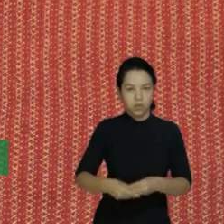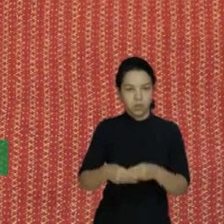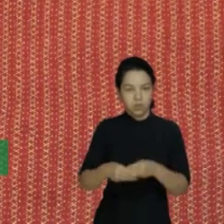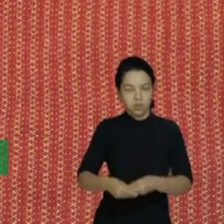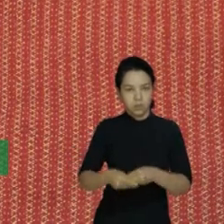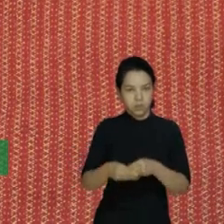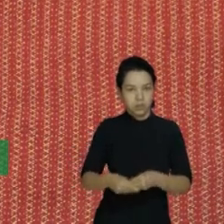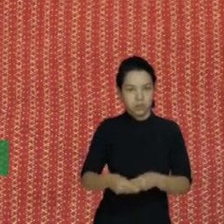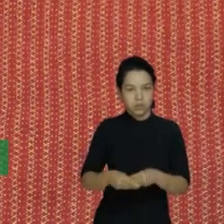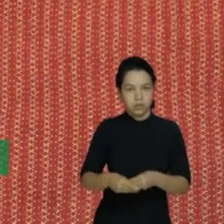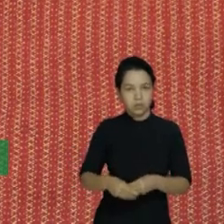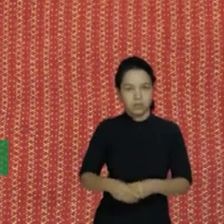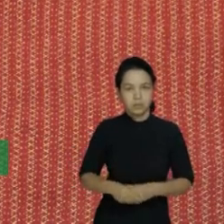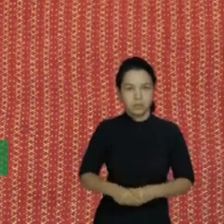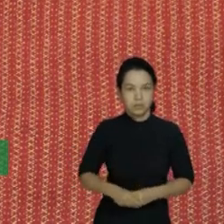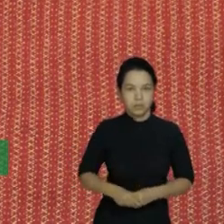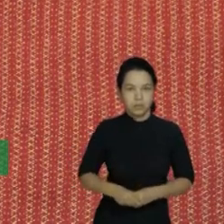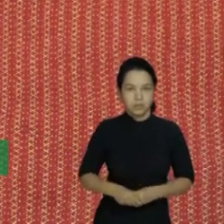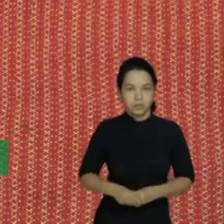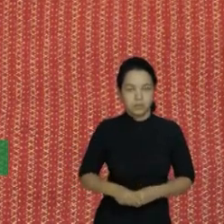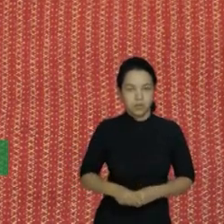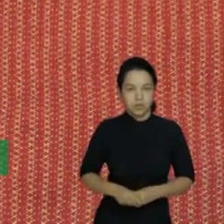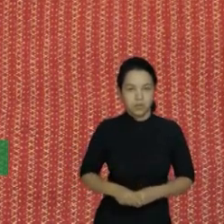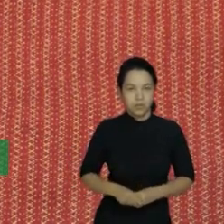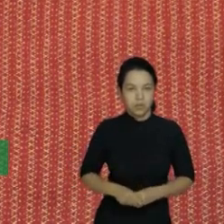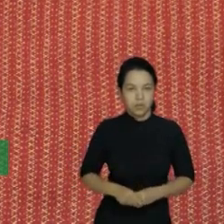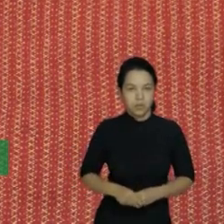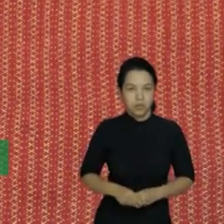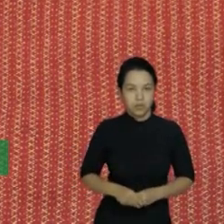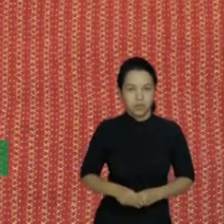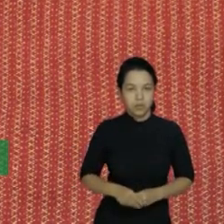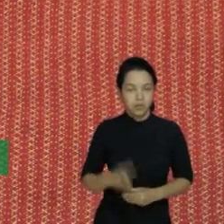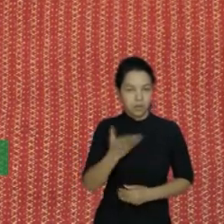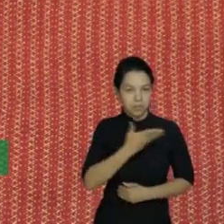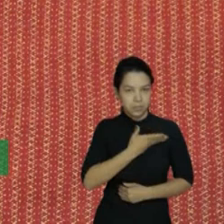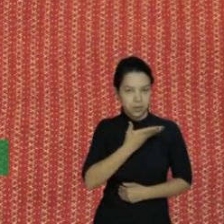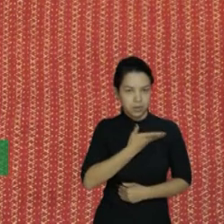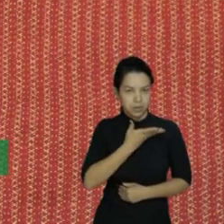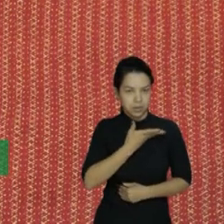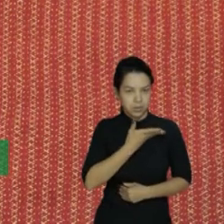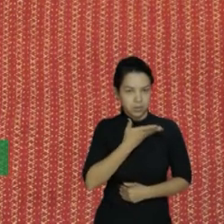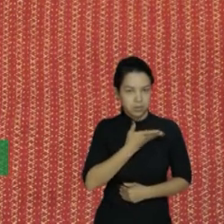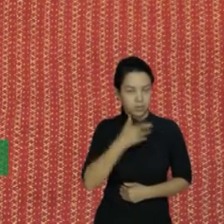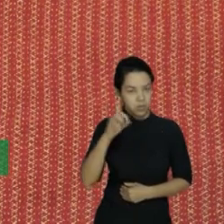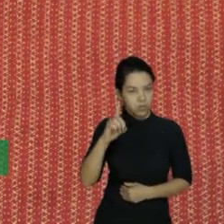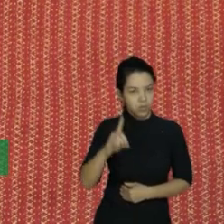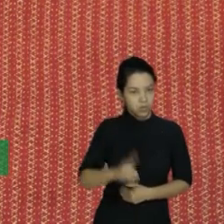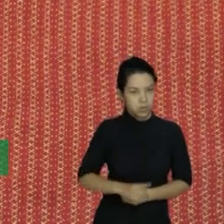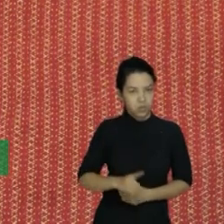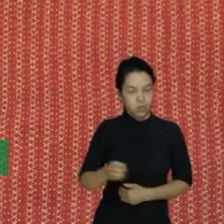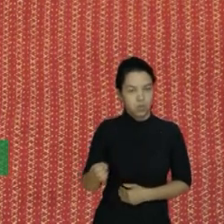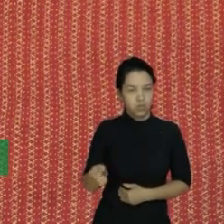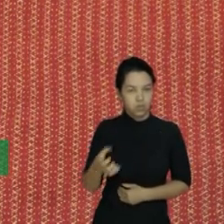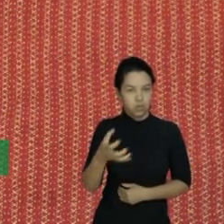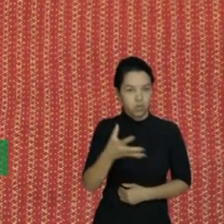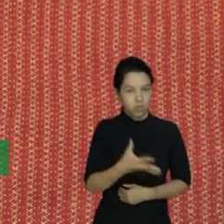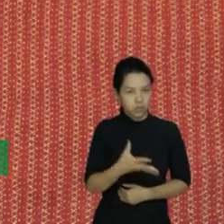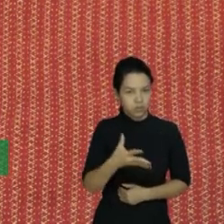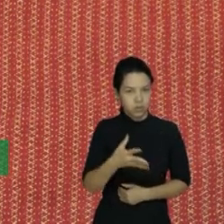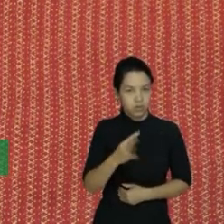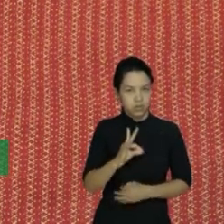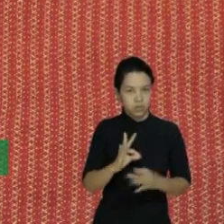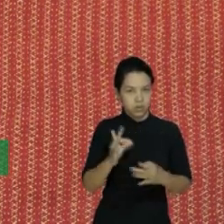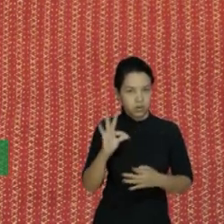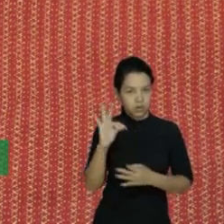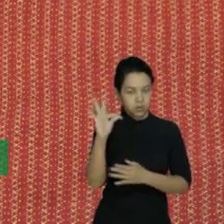cumprimentar ao nobre amigo, diretor de Inovação e Tecnologia, o